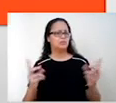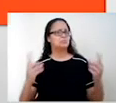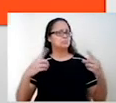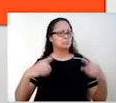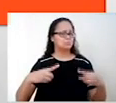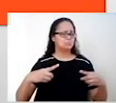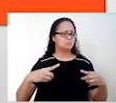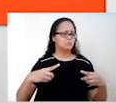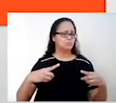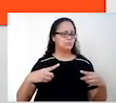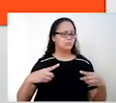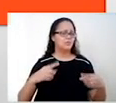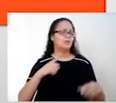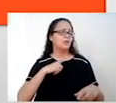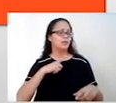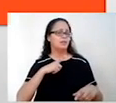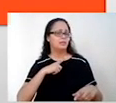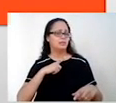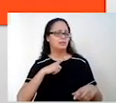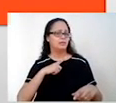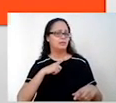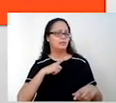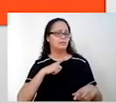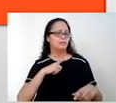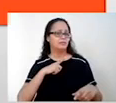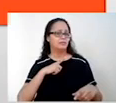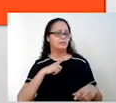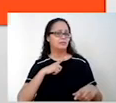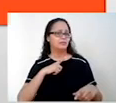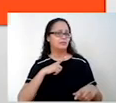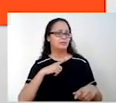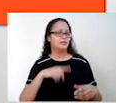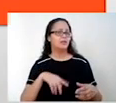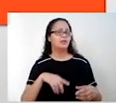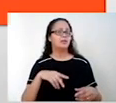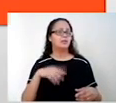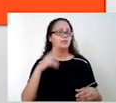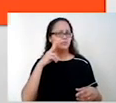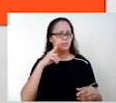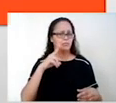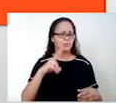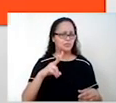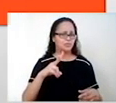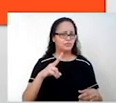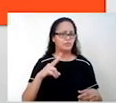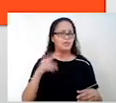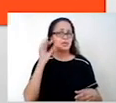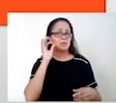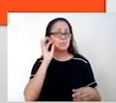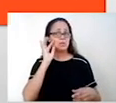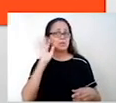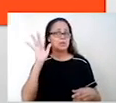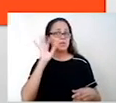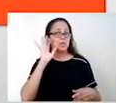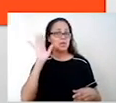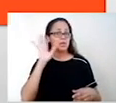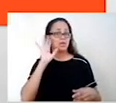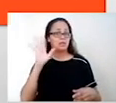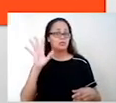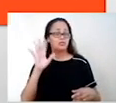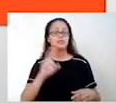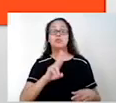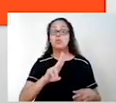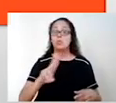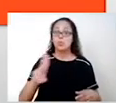O que será que tem aí, então? Certo? Vocês vão ver que tudo isso é muito criativo, né? Até mesmo o